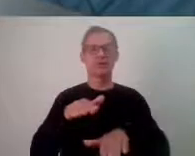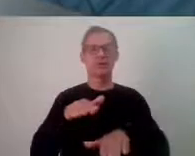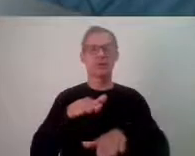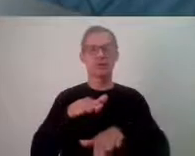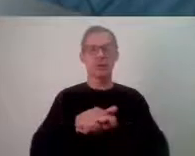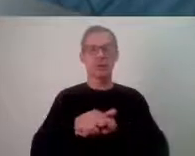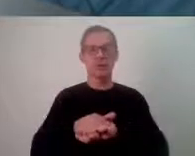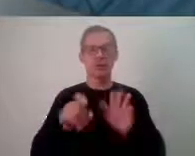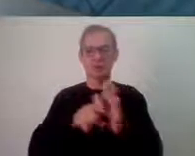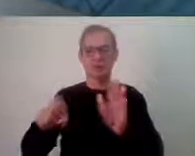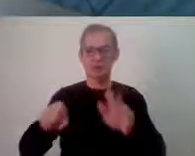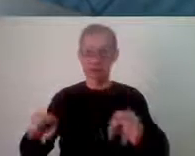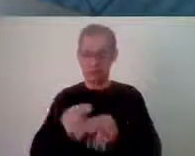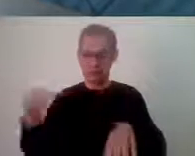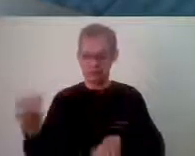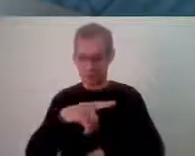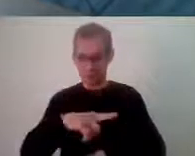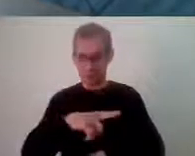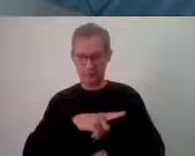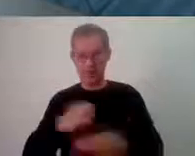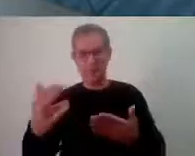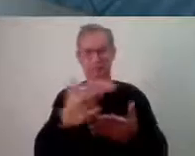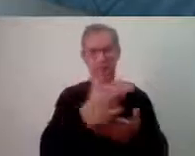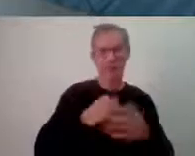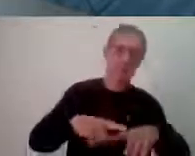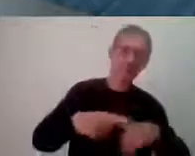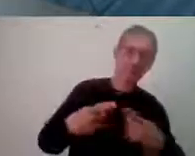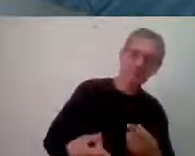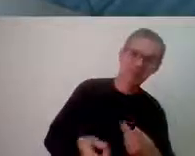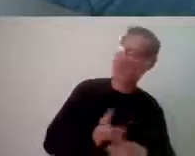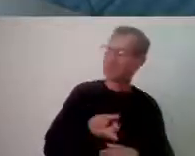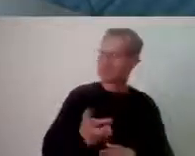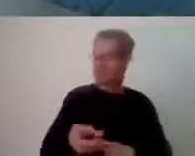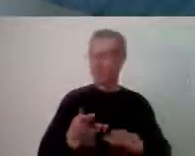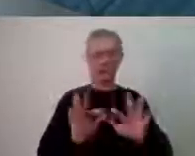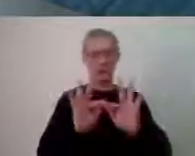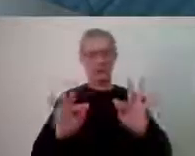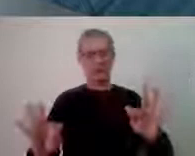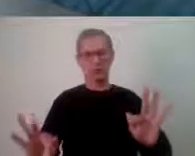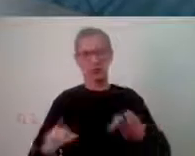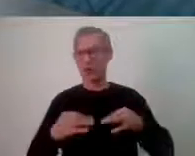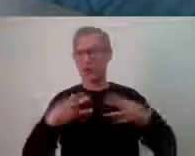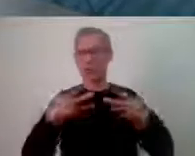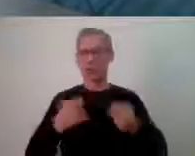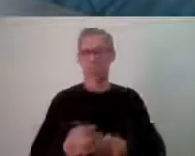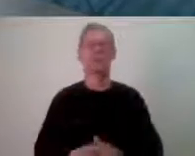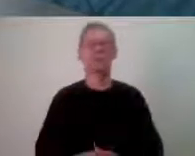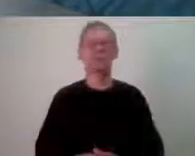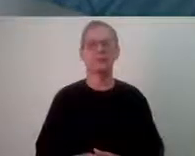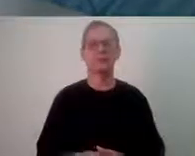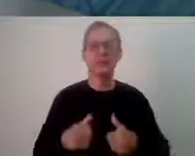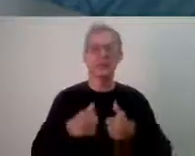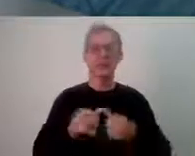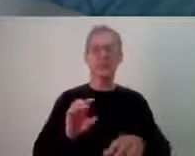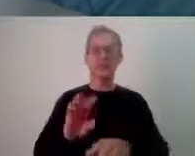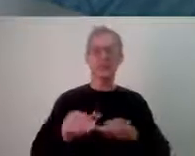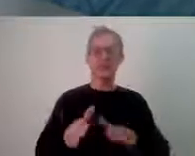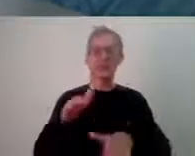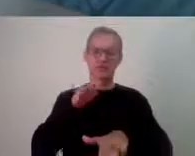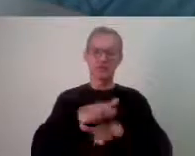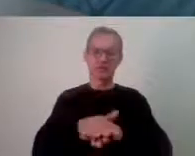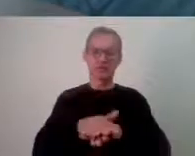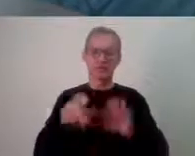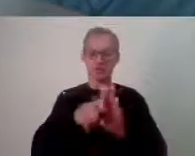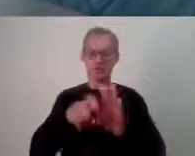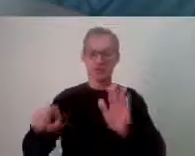importante também que a gente precisa, para a gente desenhar, é que nem sempre a função como um todo, ela está só acima do eixo x ou